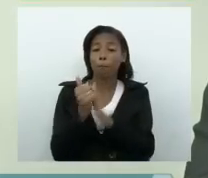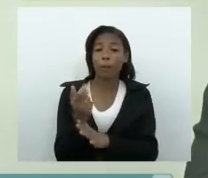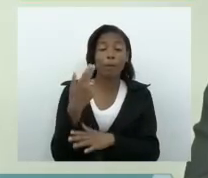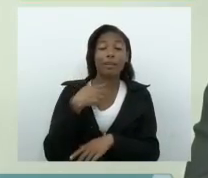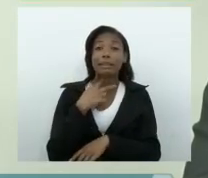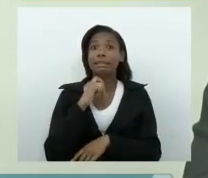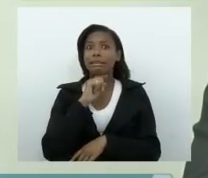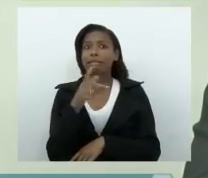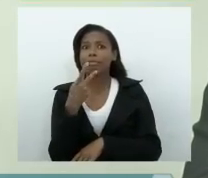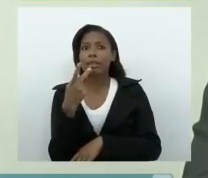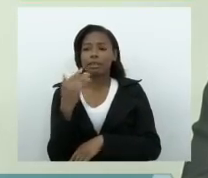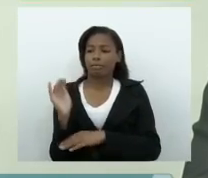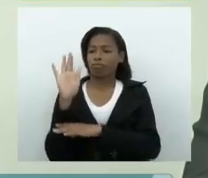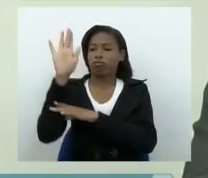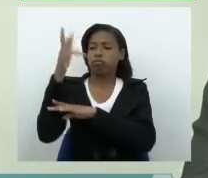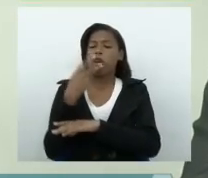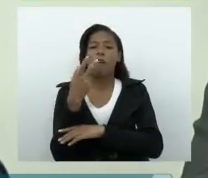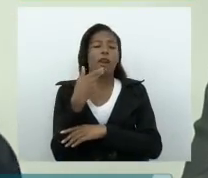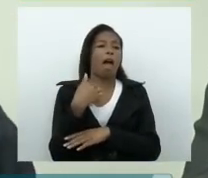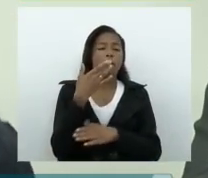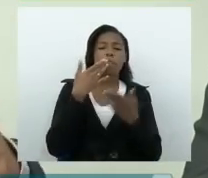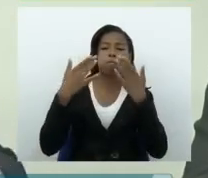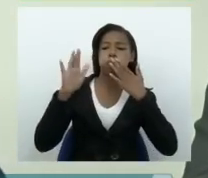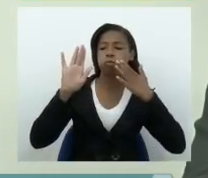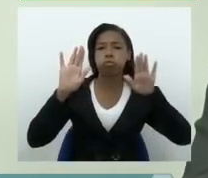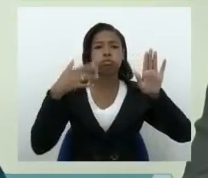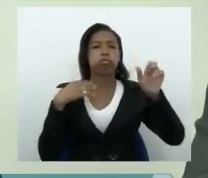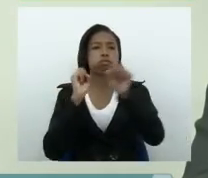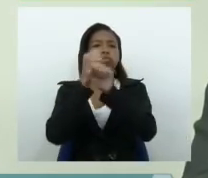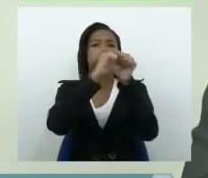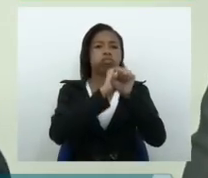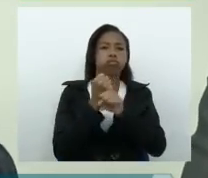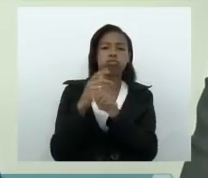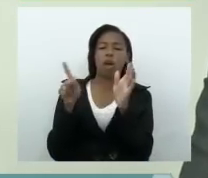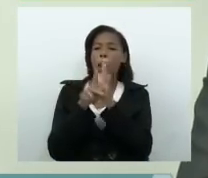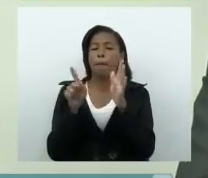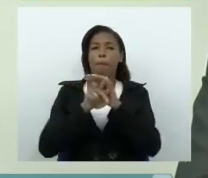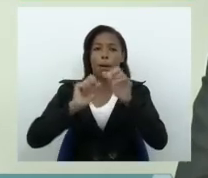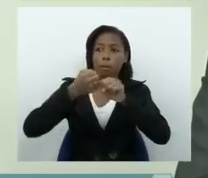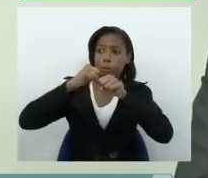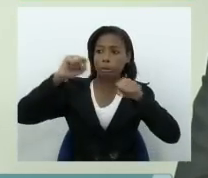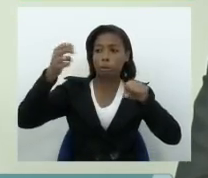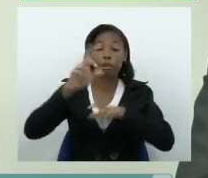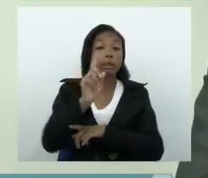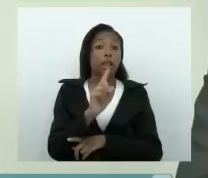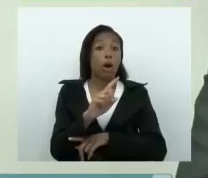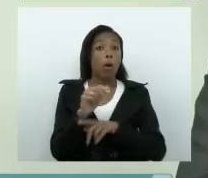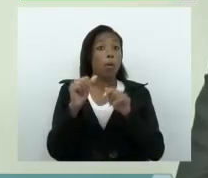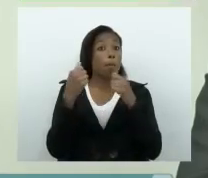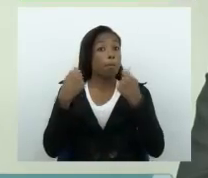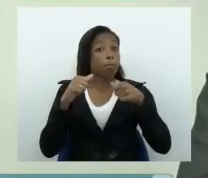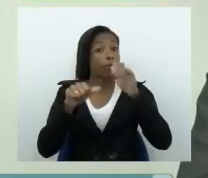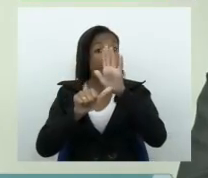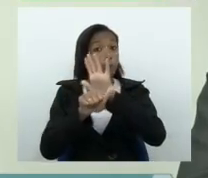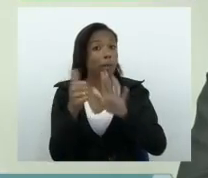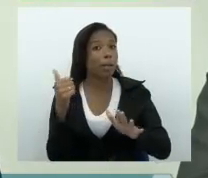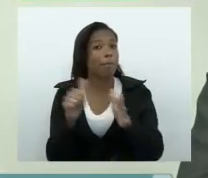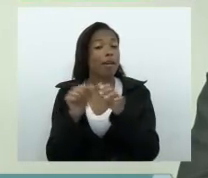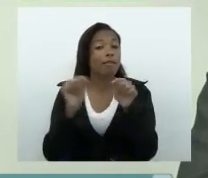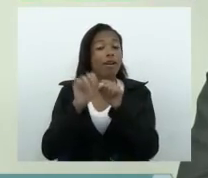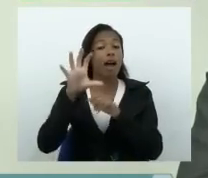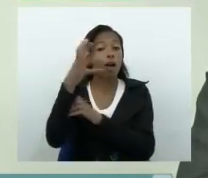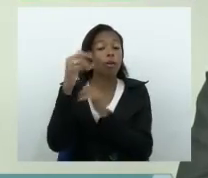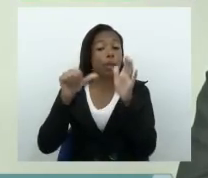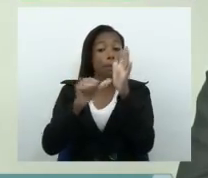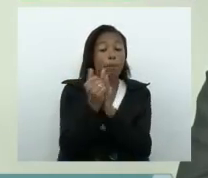aqui pode ser leviano de sair prometendo construções públicas gigantescas. Nós temos que primeiro fazer funcionar o que tem. E para